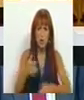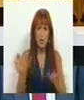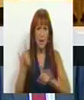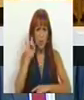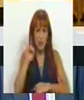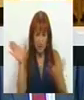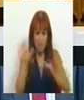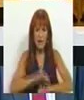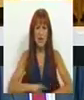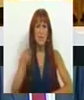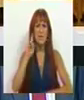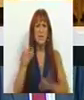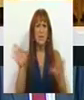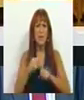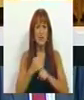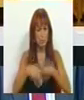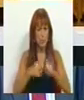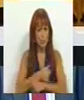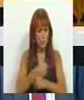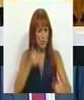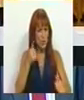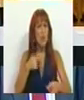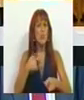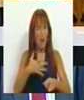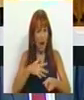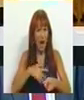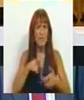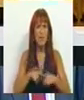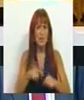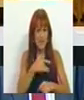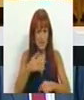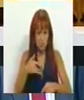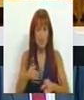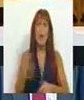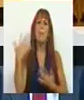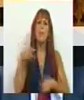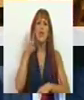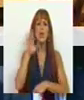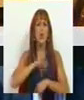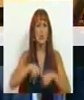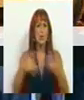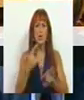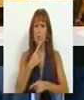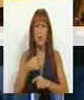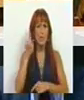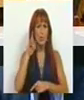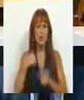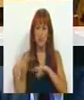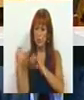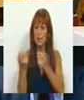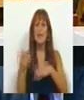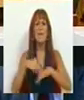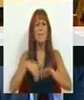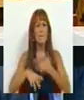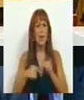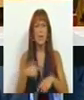mais qualidade e, sobretudo, com mais eficácia, que é aquilo que se pretende na saúde. Meus senhores e senhores deputados, é muito importante que este debate se